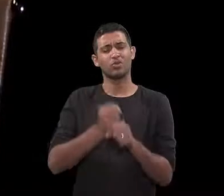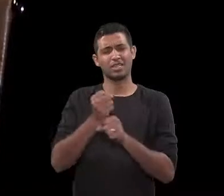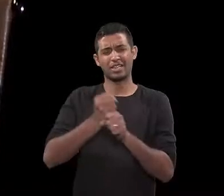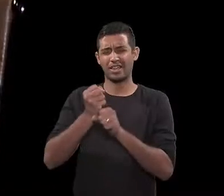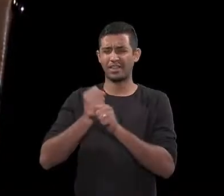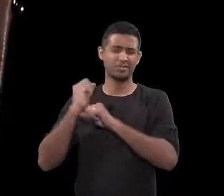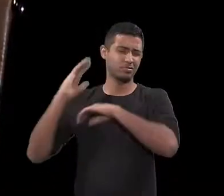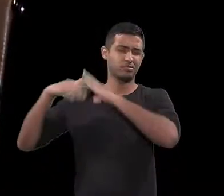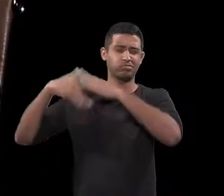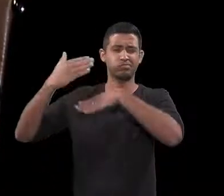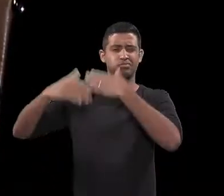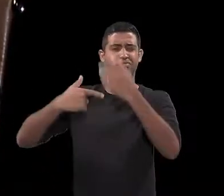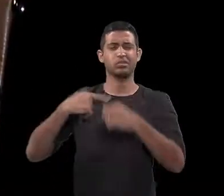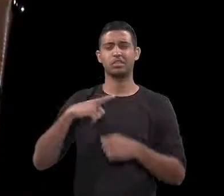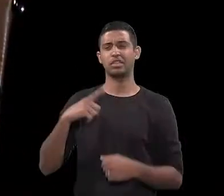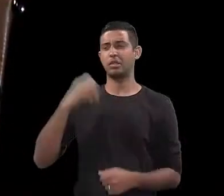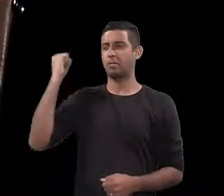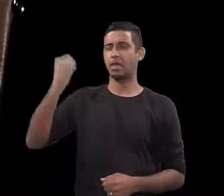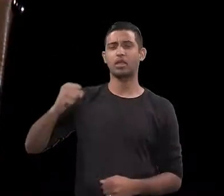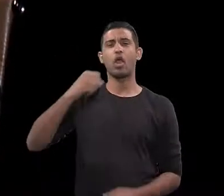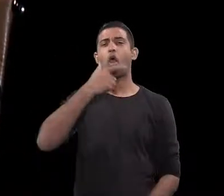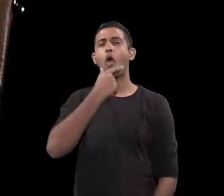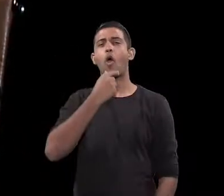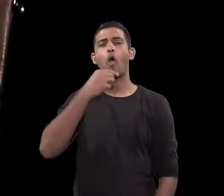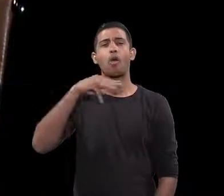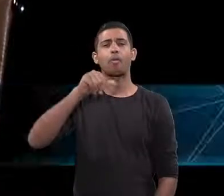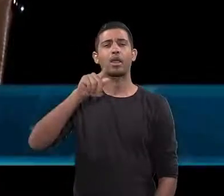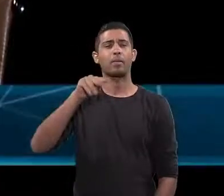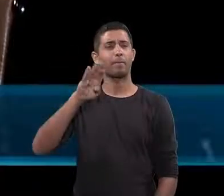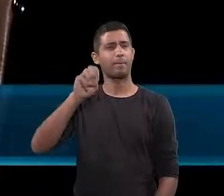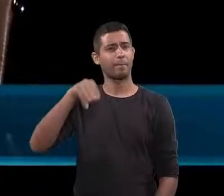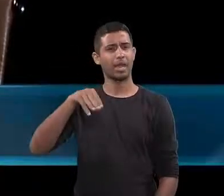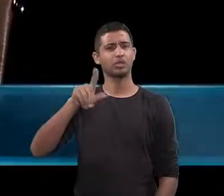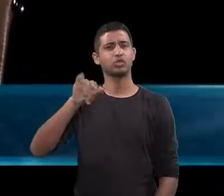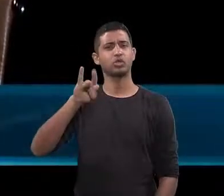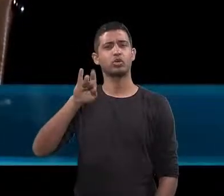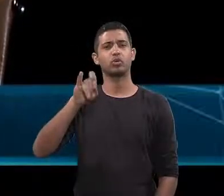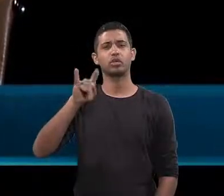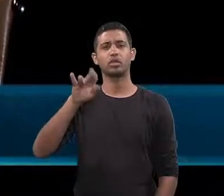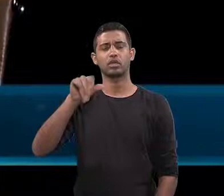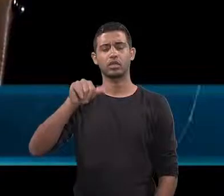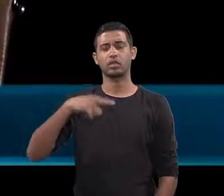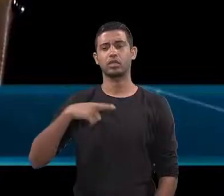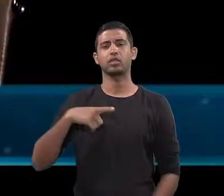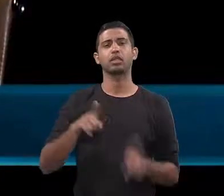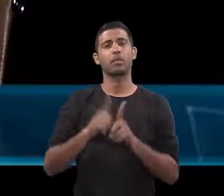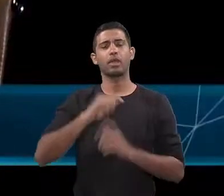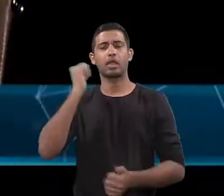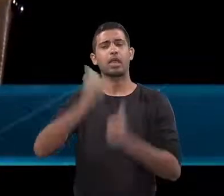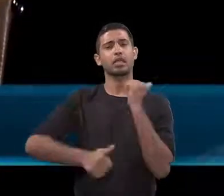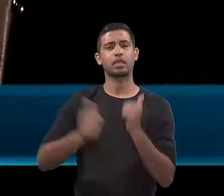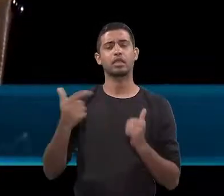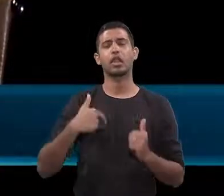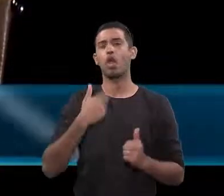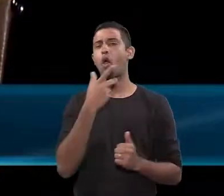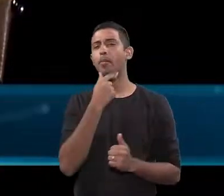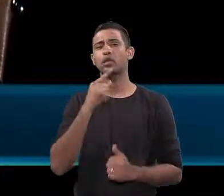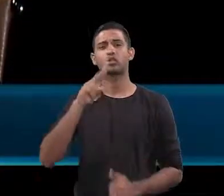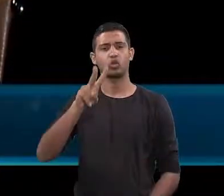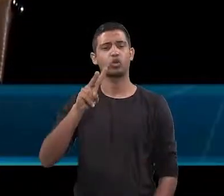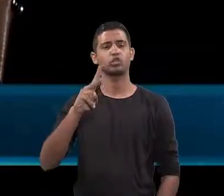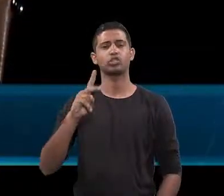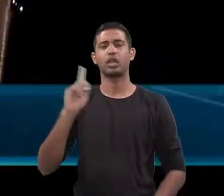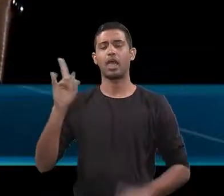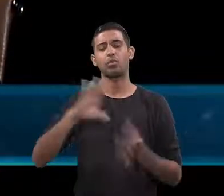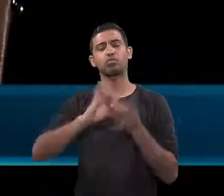50 anos se passaram desde o assassinato de Martin Luther King, os punhos erguidos dos atletas John Carlos e Tommie Smith